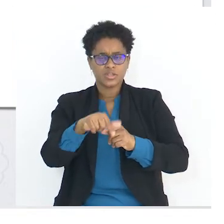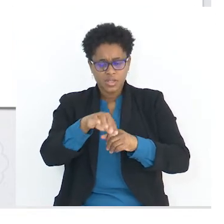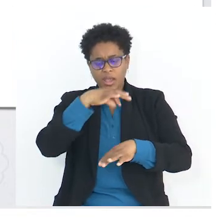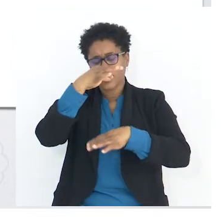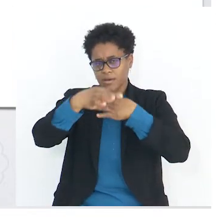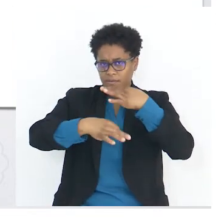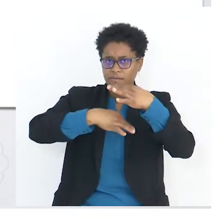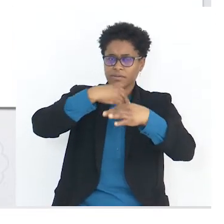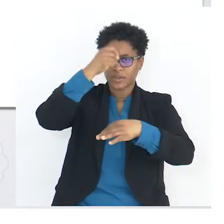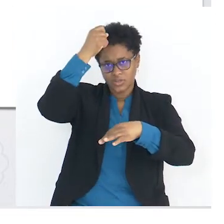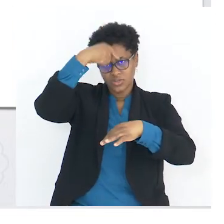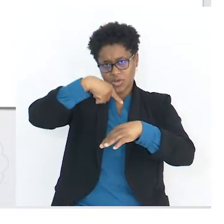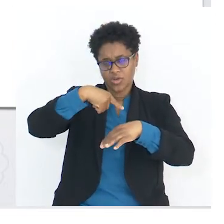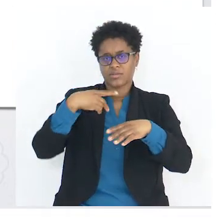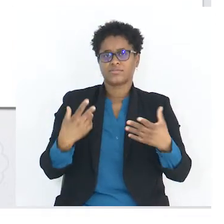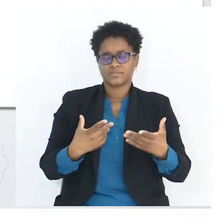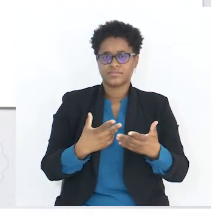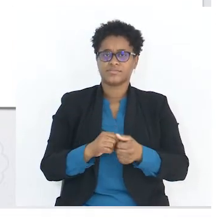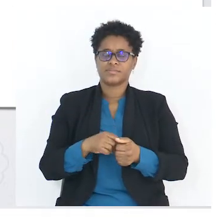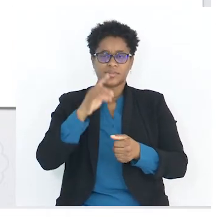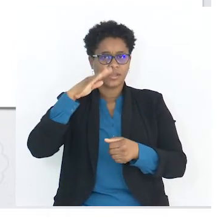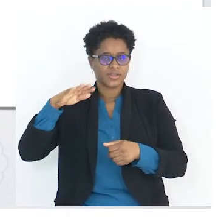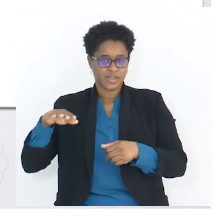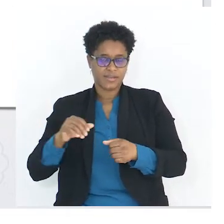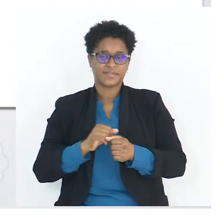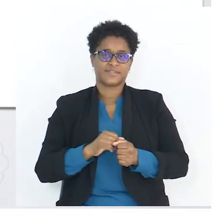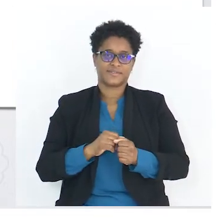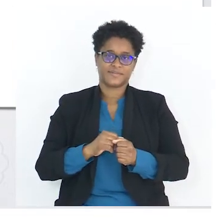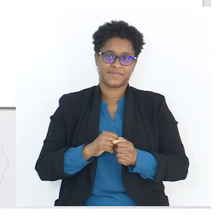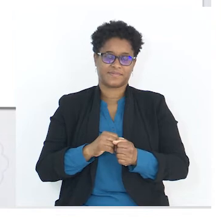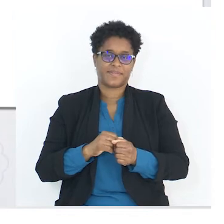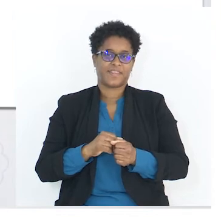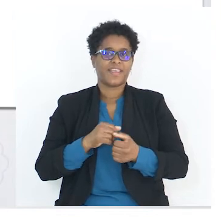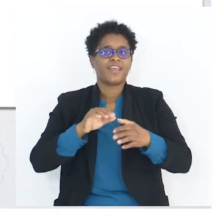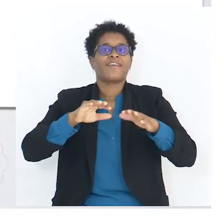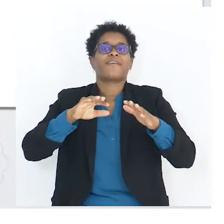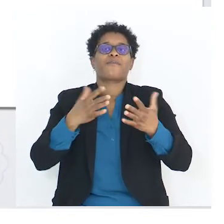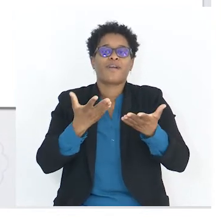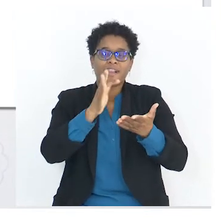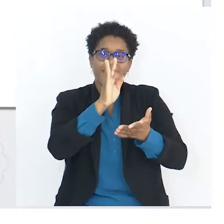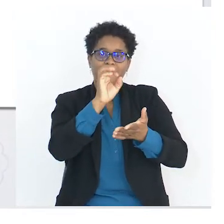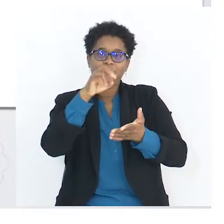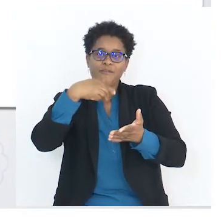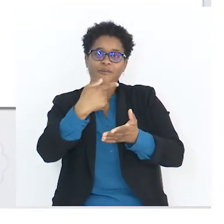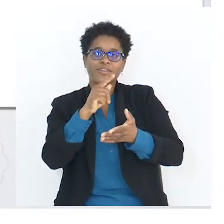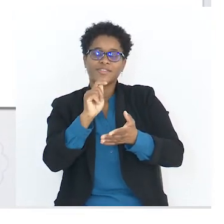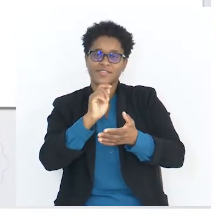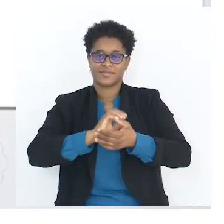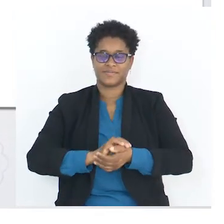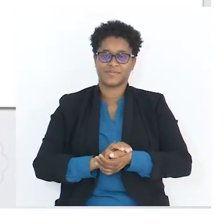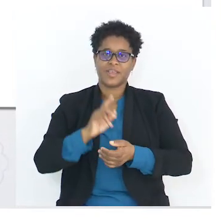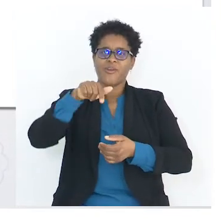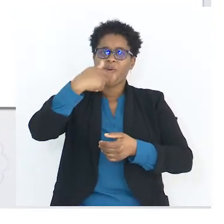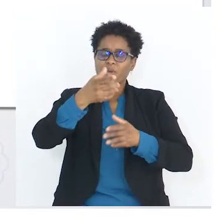contar a história às crianças. Portanto, é que tipo de fonte?